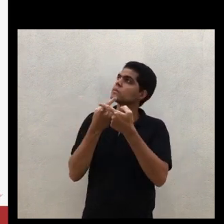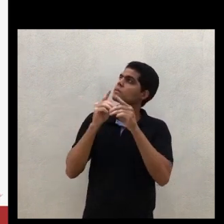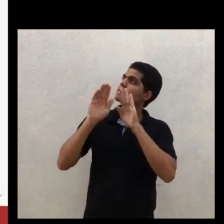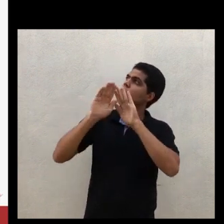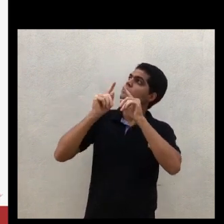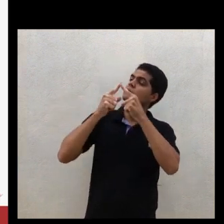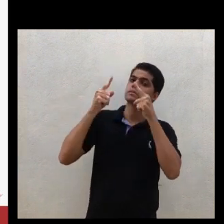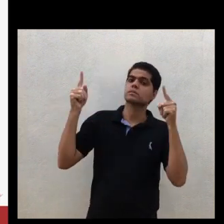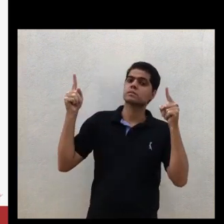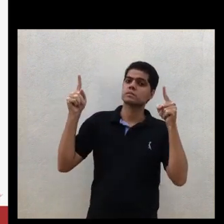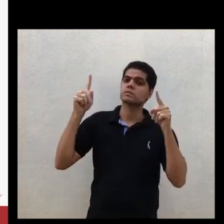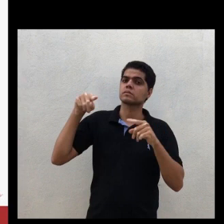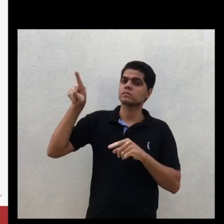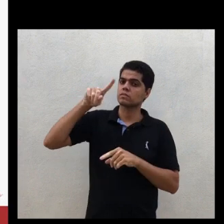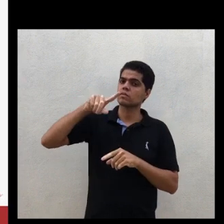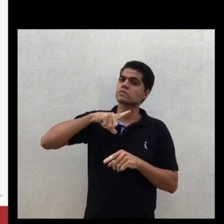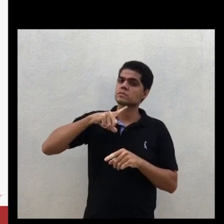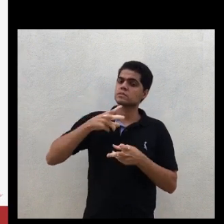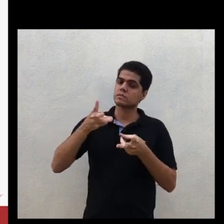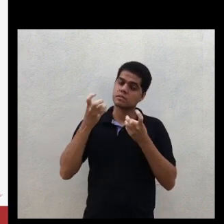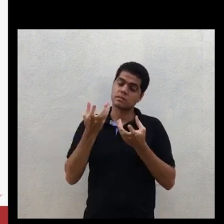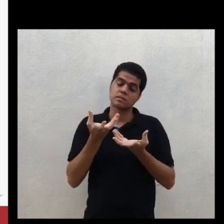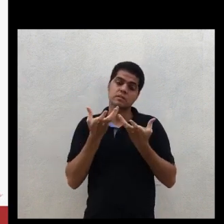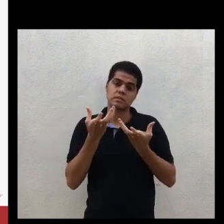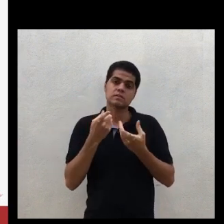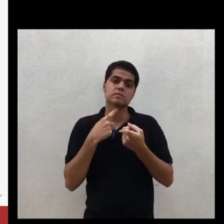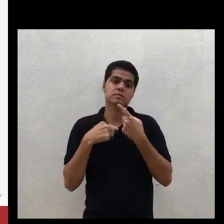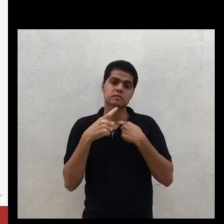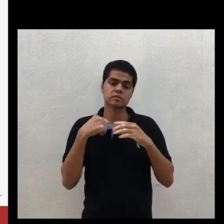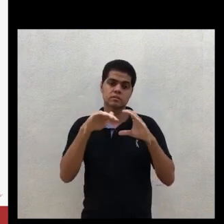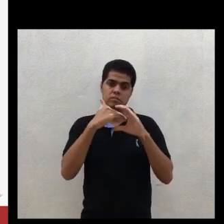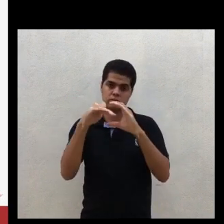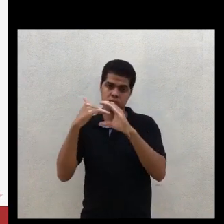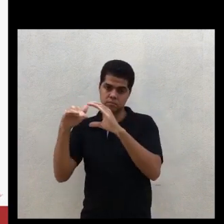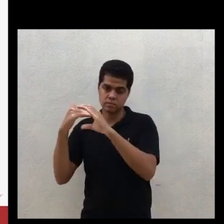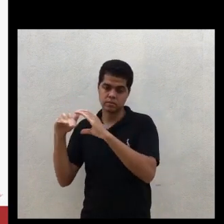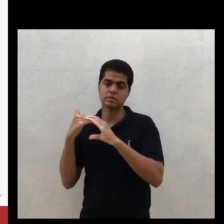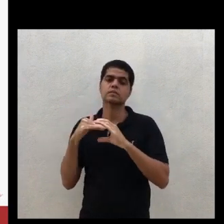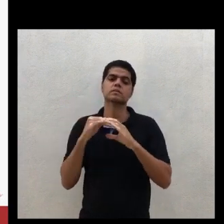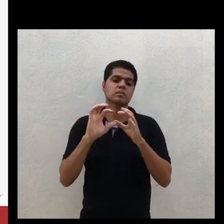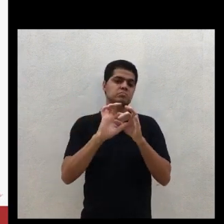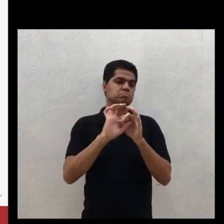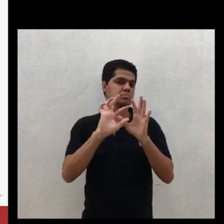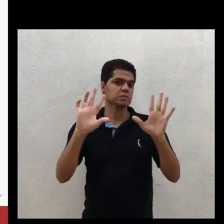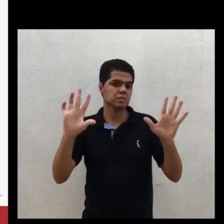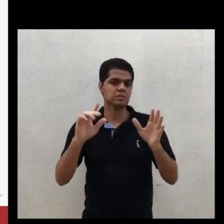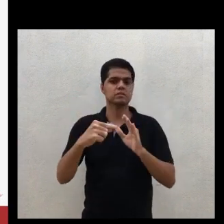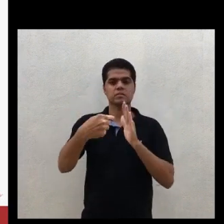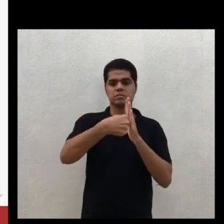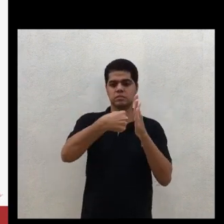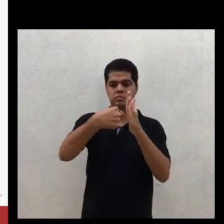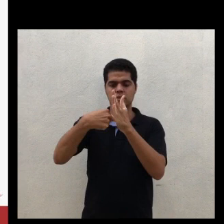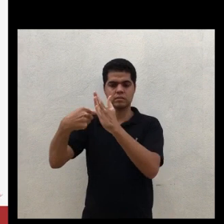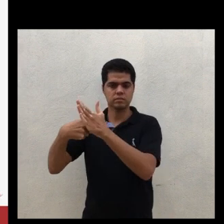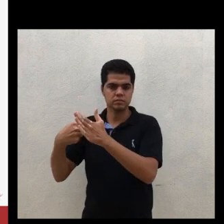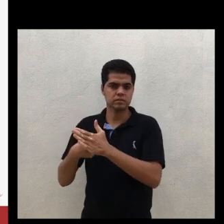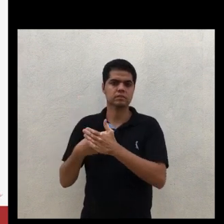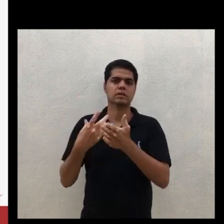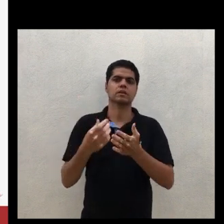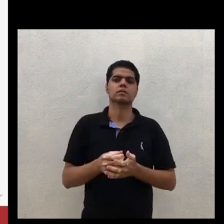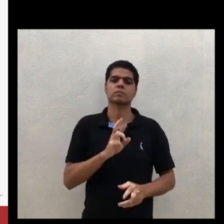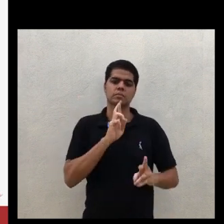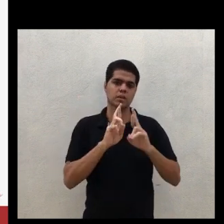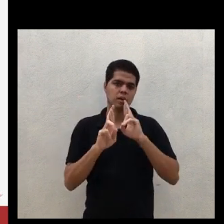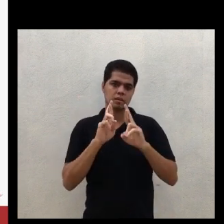Alimentos da UFLA, meu e-mail está aqui, né? E fique à vontade aí para tirar dúvidas,